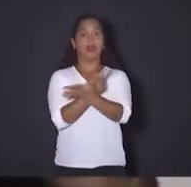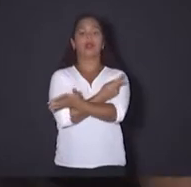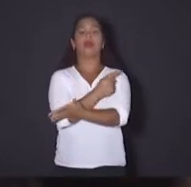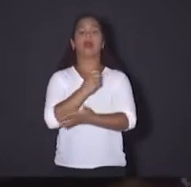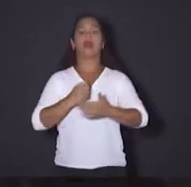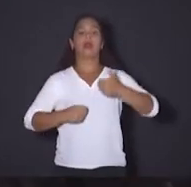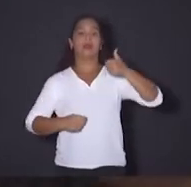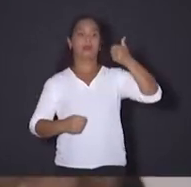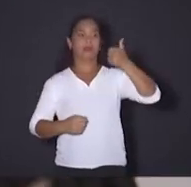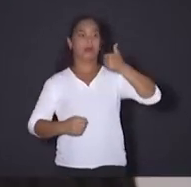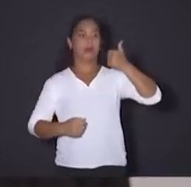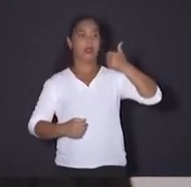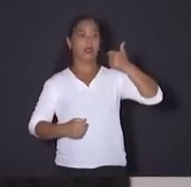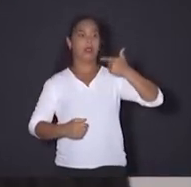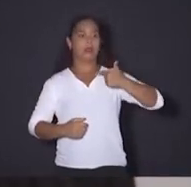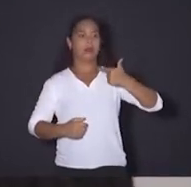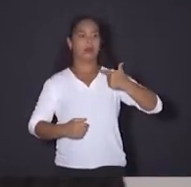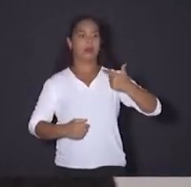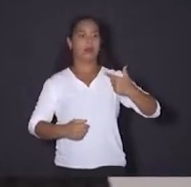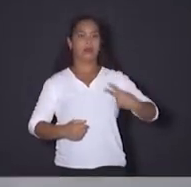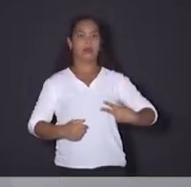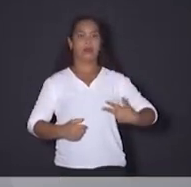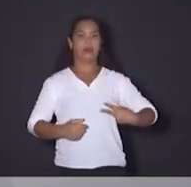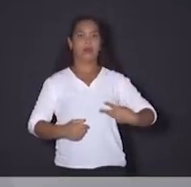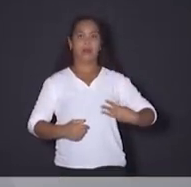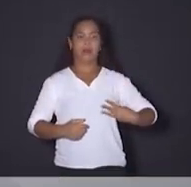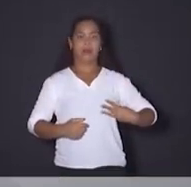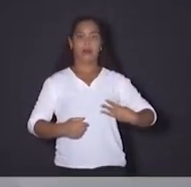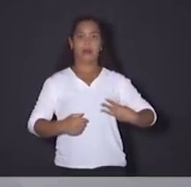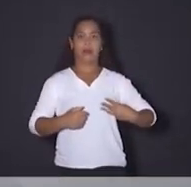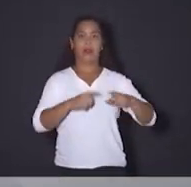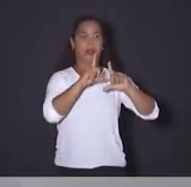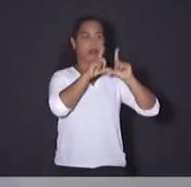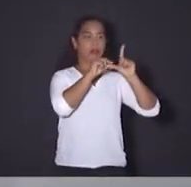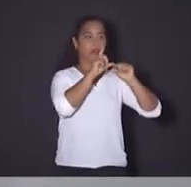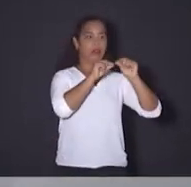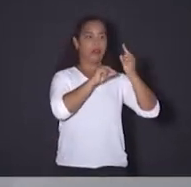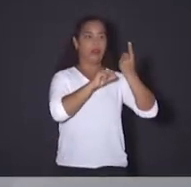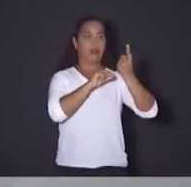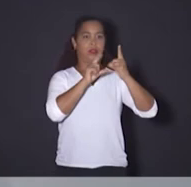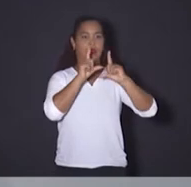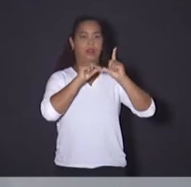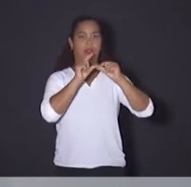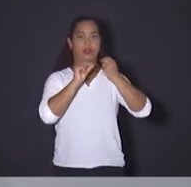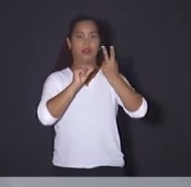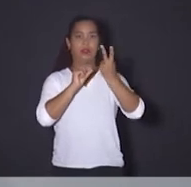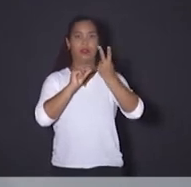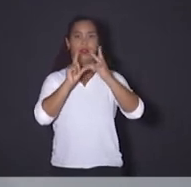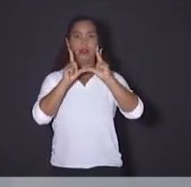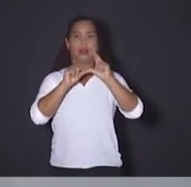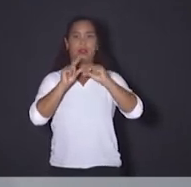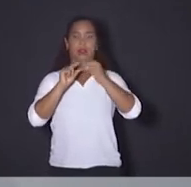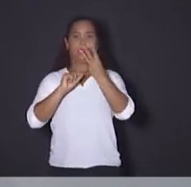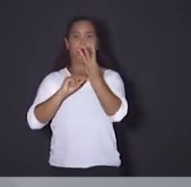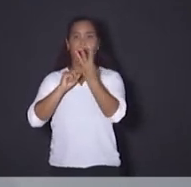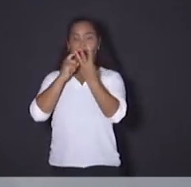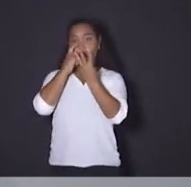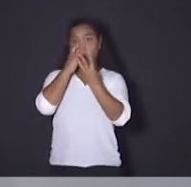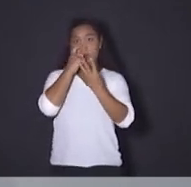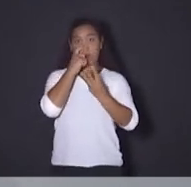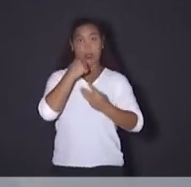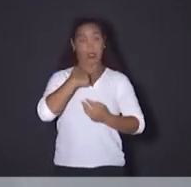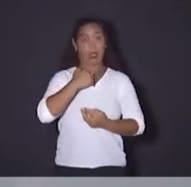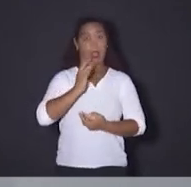uma estrela duas estrelas três estrelas eu ando de uberlândia cidade e eu ando com motoristas que ficam